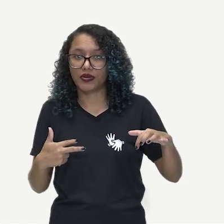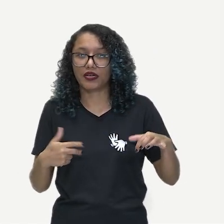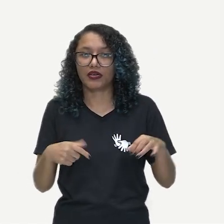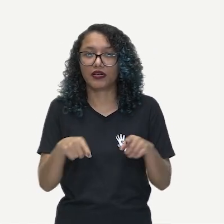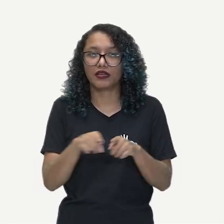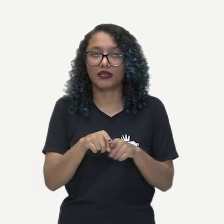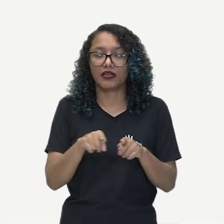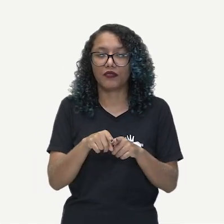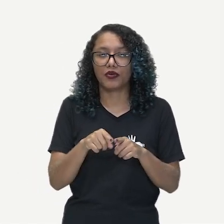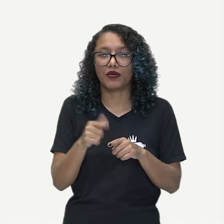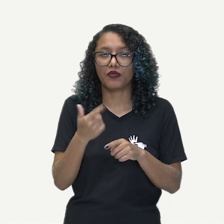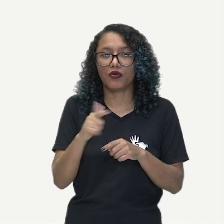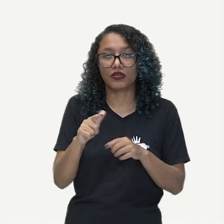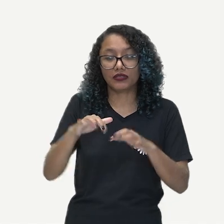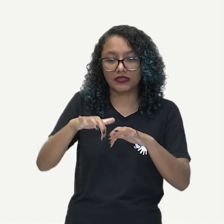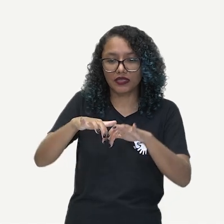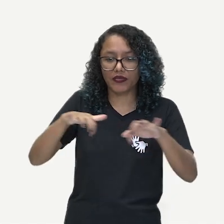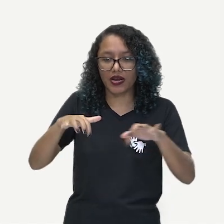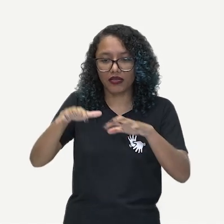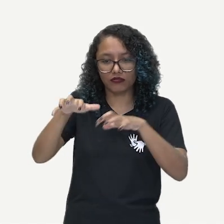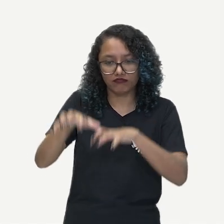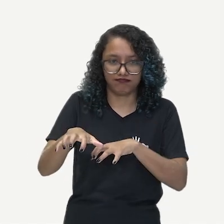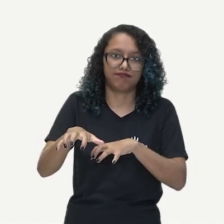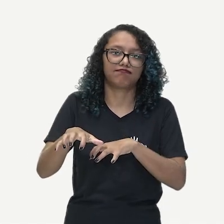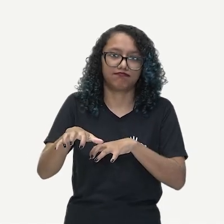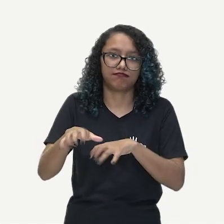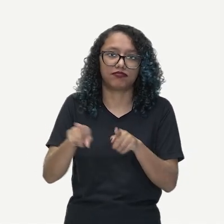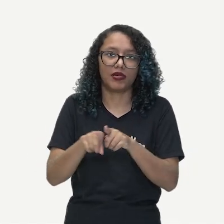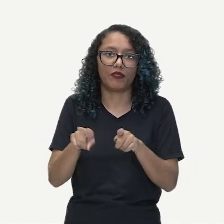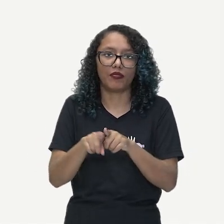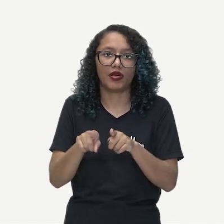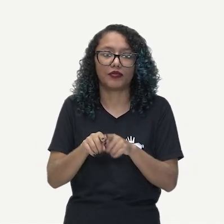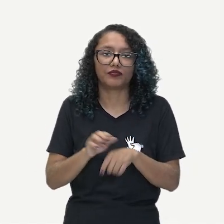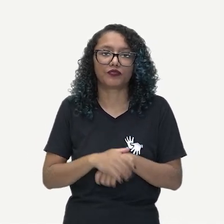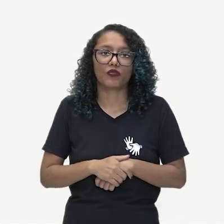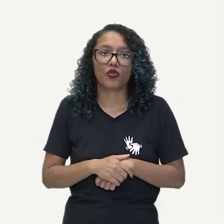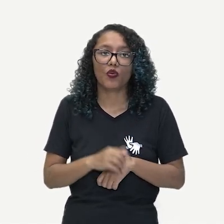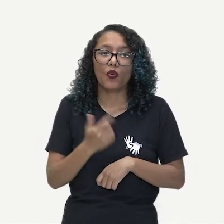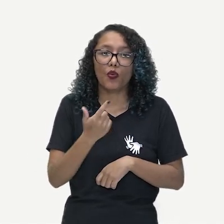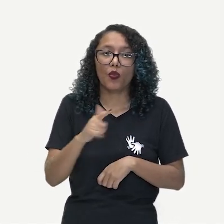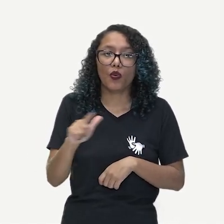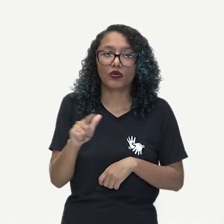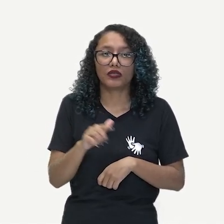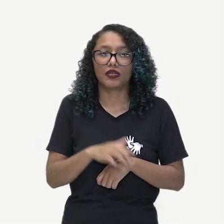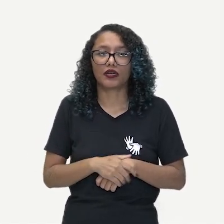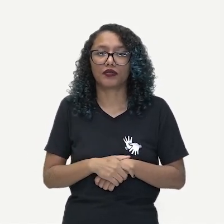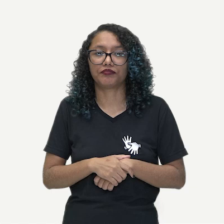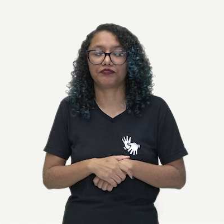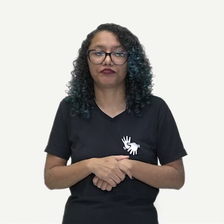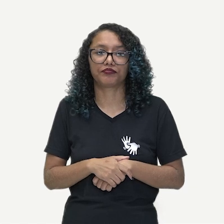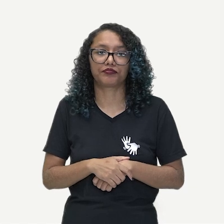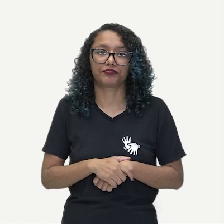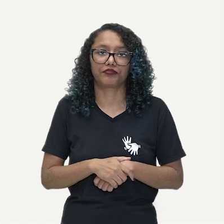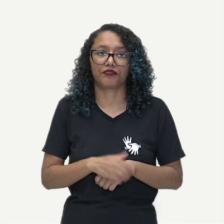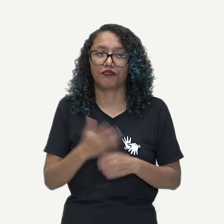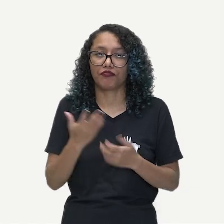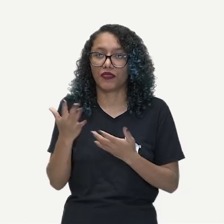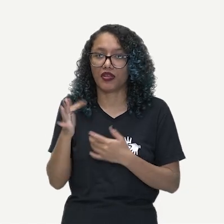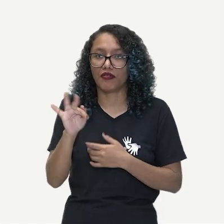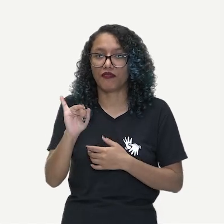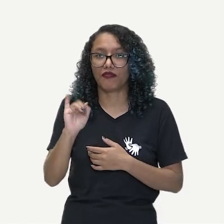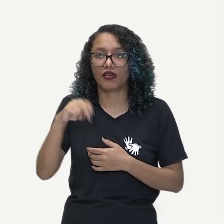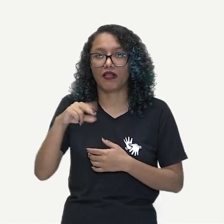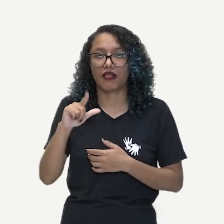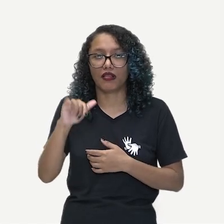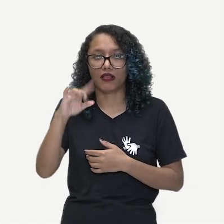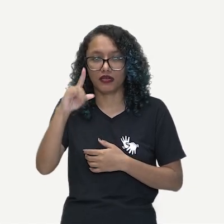separada do que era então o Reino Unido da Grã-Bretanha. A Finlândia, olha só, surgindo aqui, separando daquele